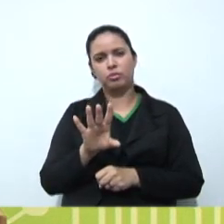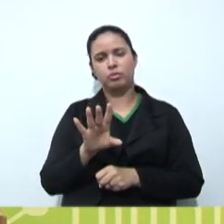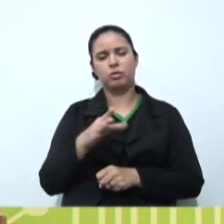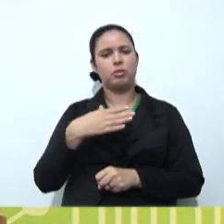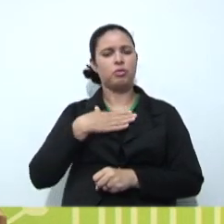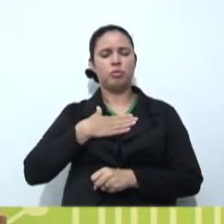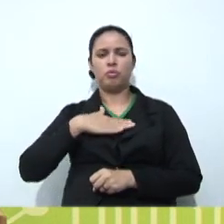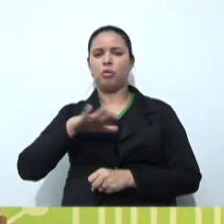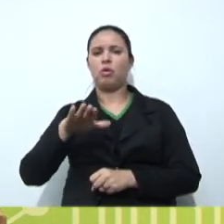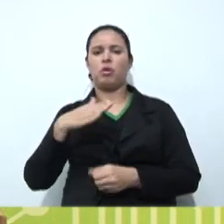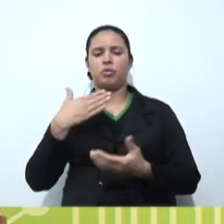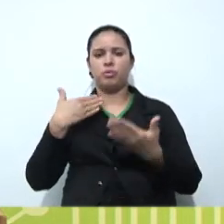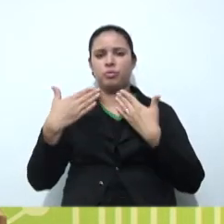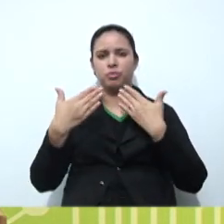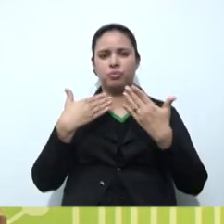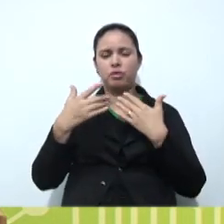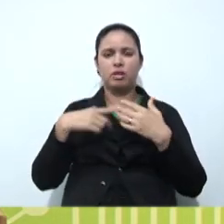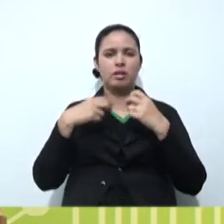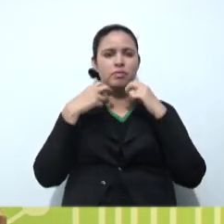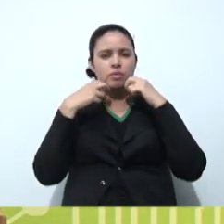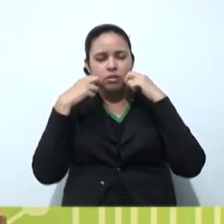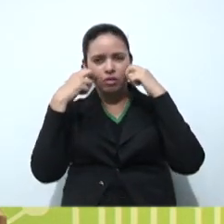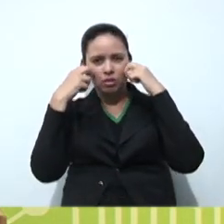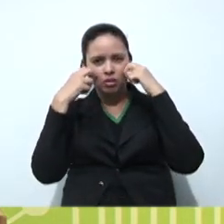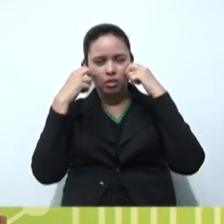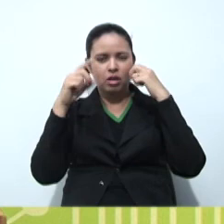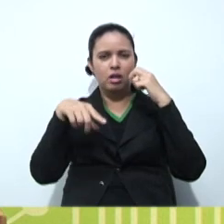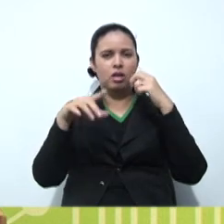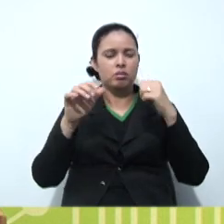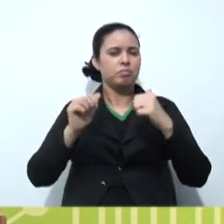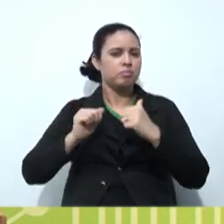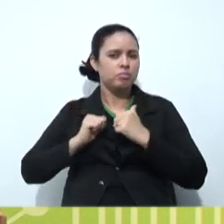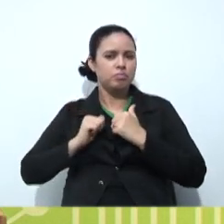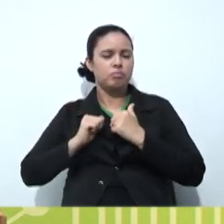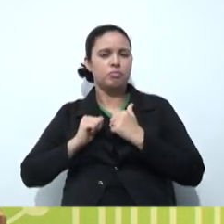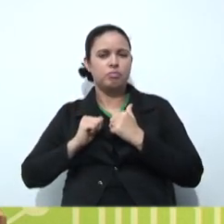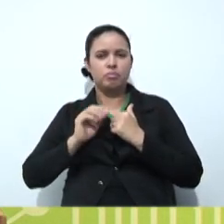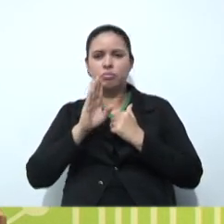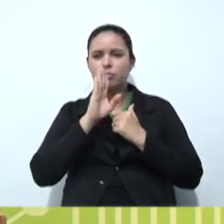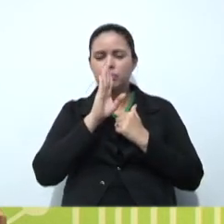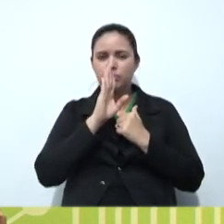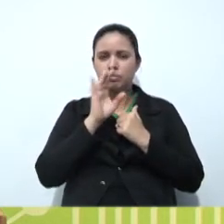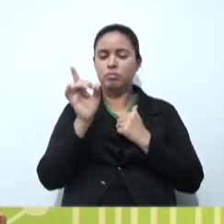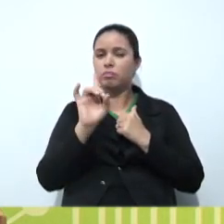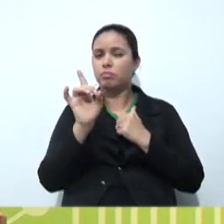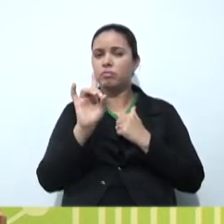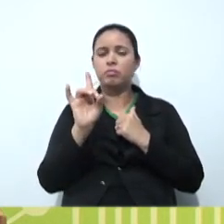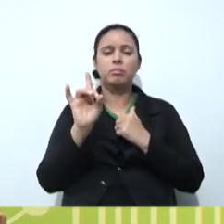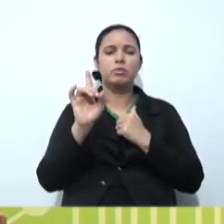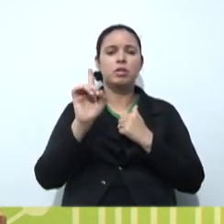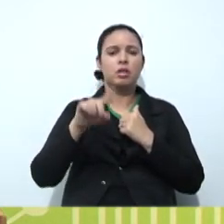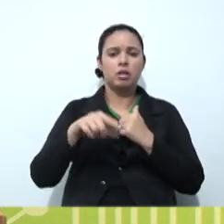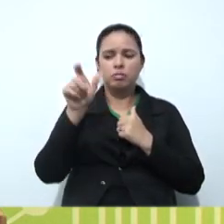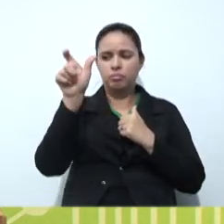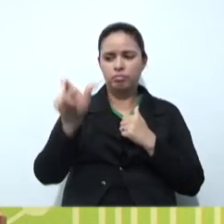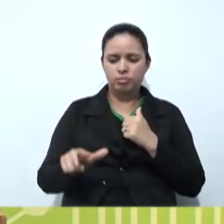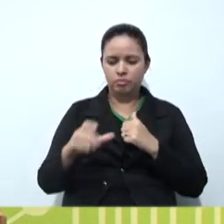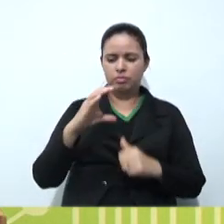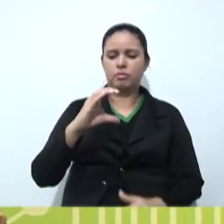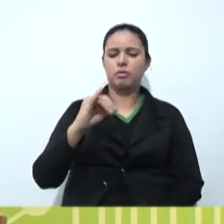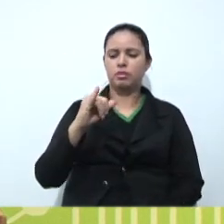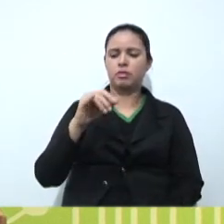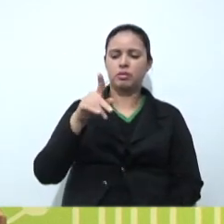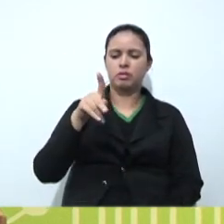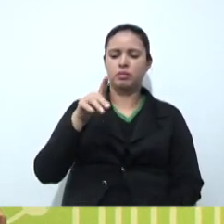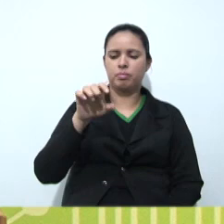gosta muito de conversa, ela é meio tímida, ela é mais reservada, mais fechada, não. Um funcionário cipeiro, aquele que vai